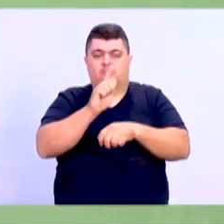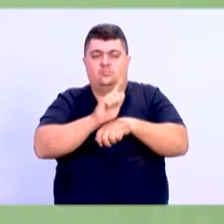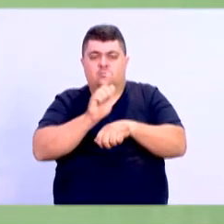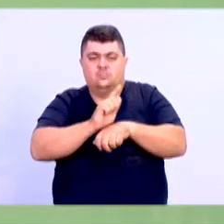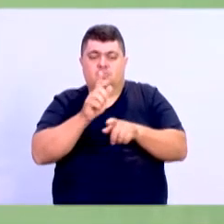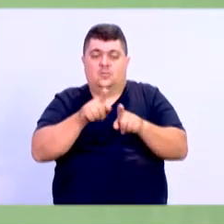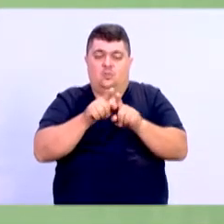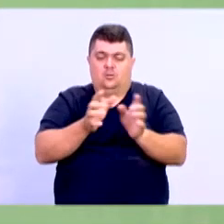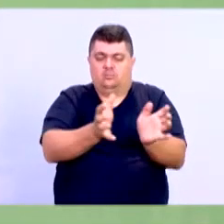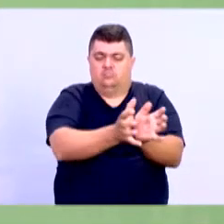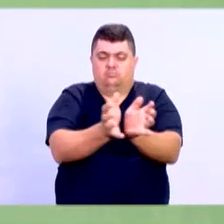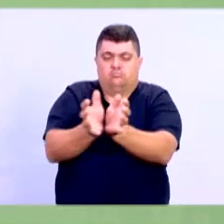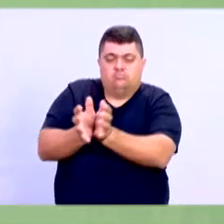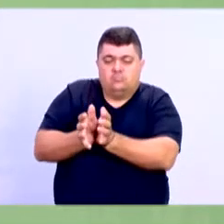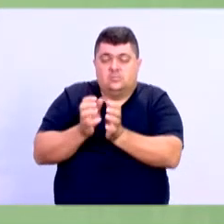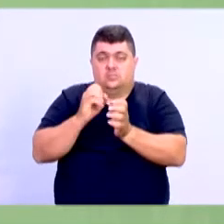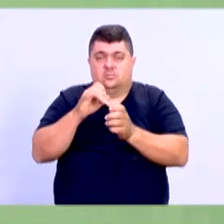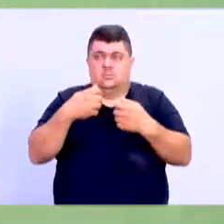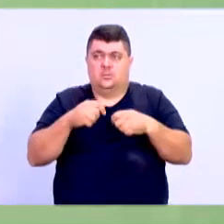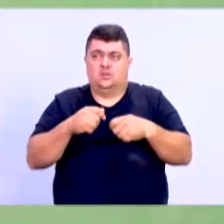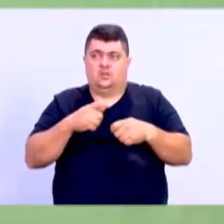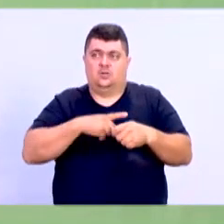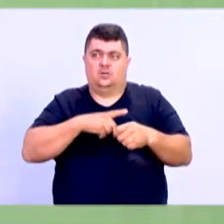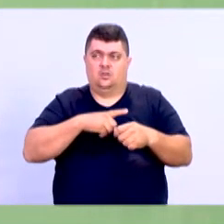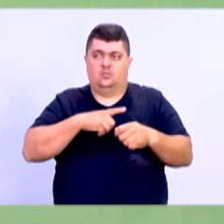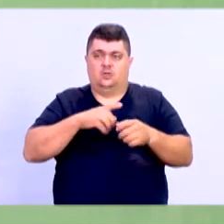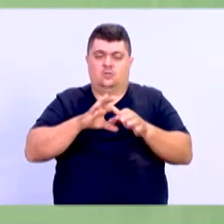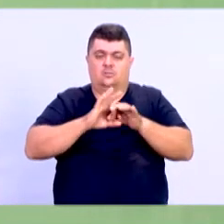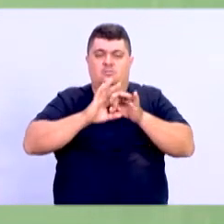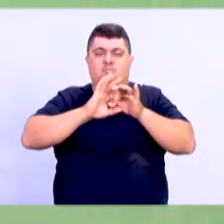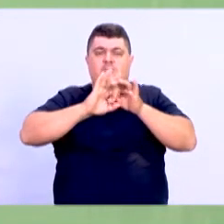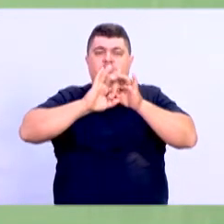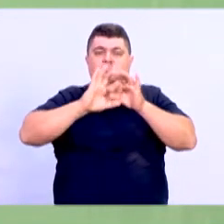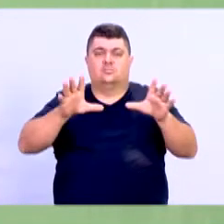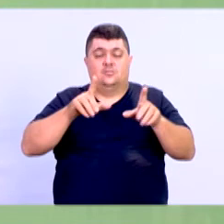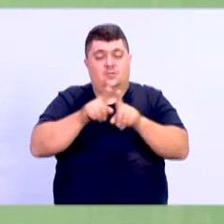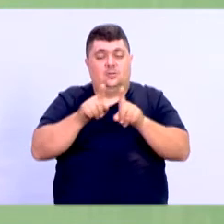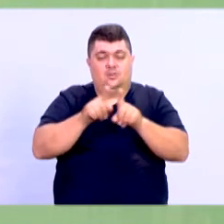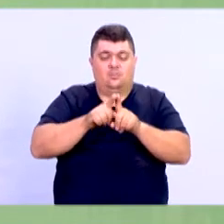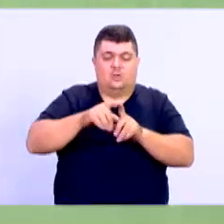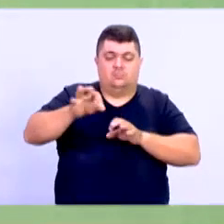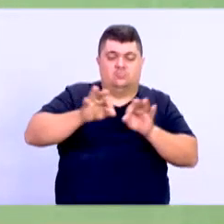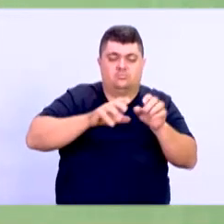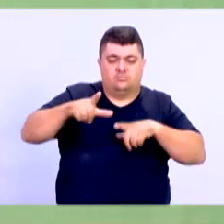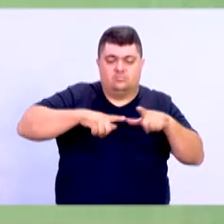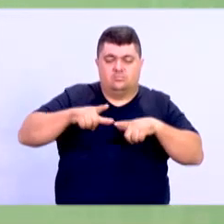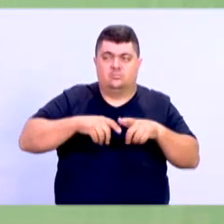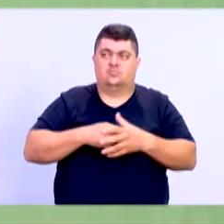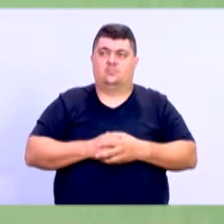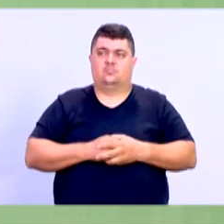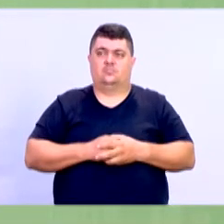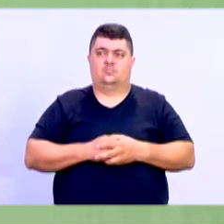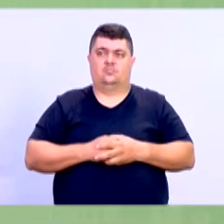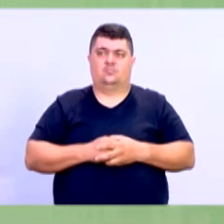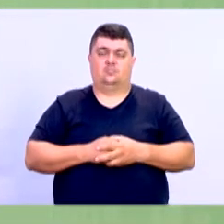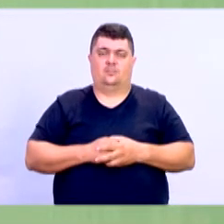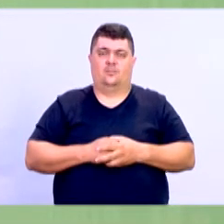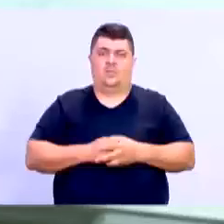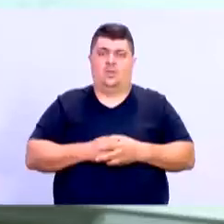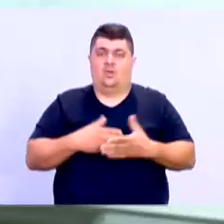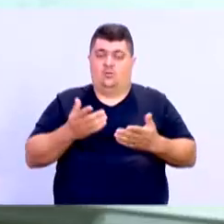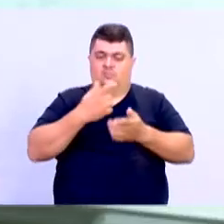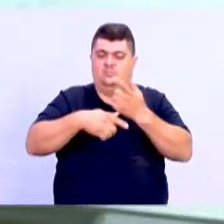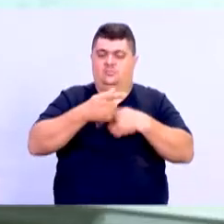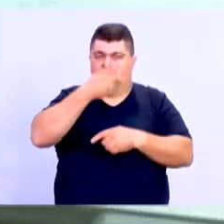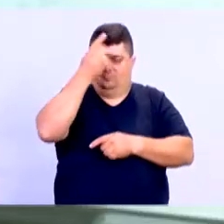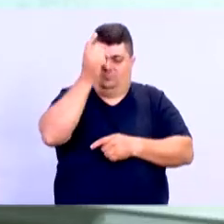e equipes, caso necessário. E ênfase na liberdade e participação. Viram como a